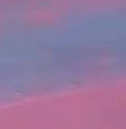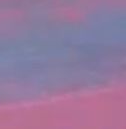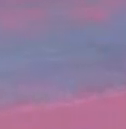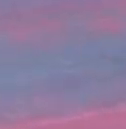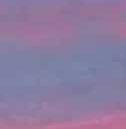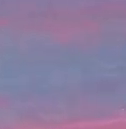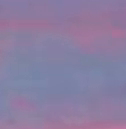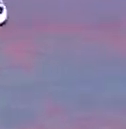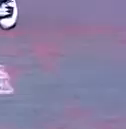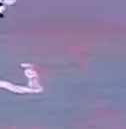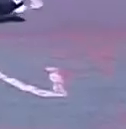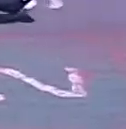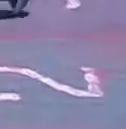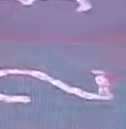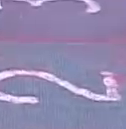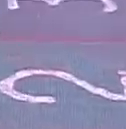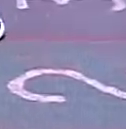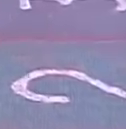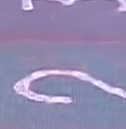o cabelo